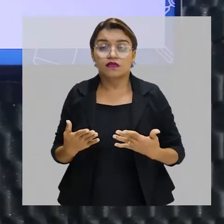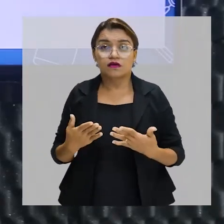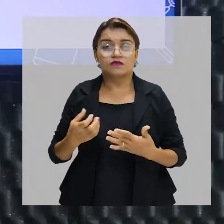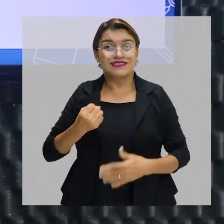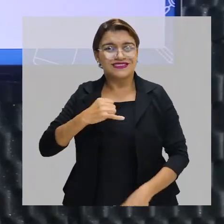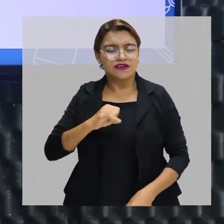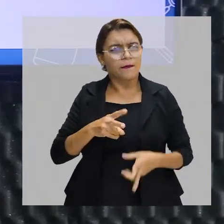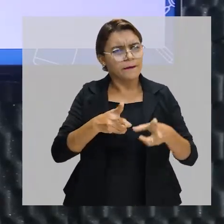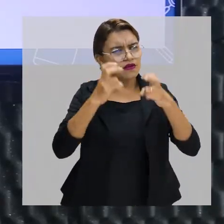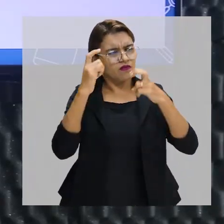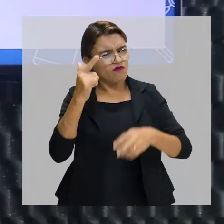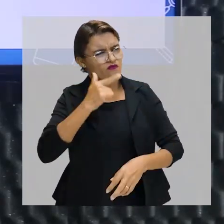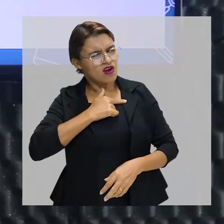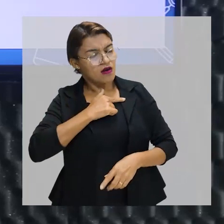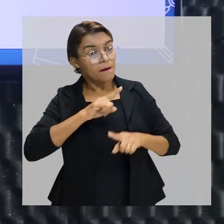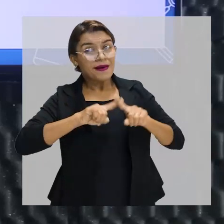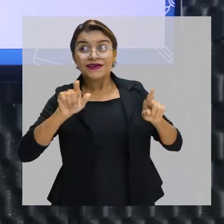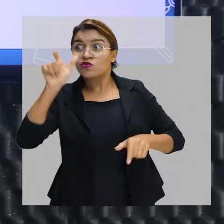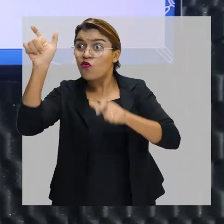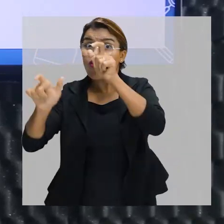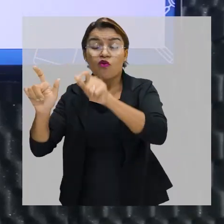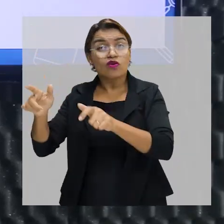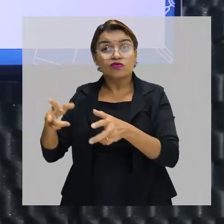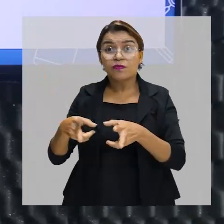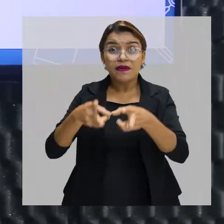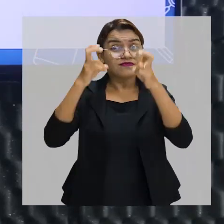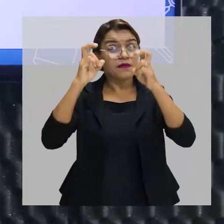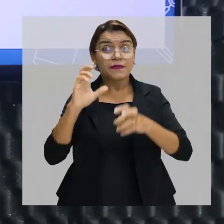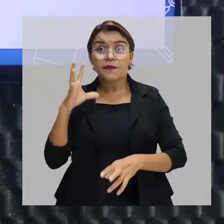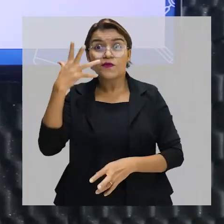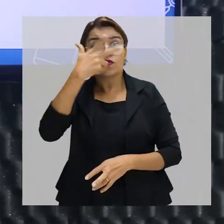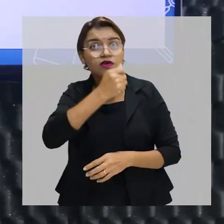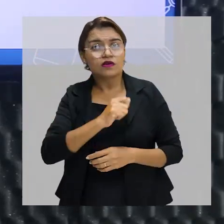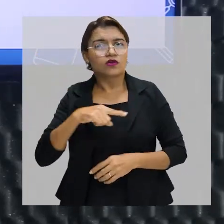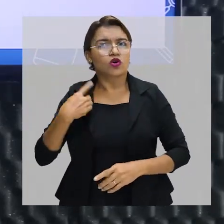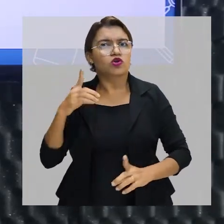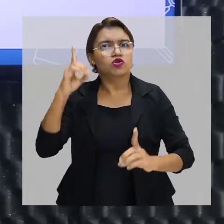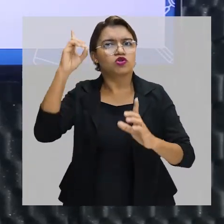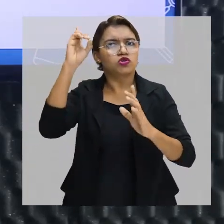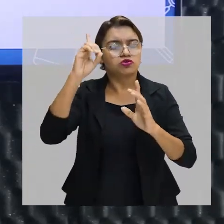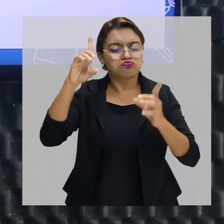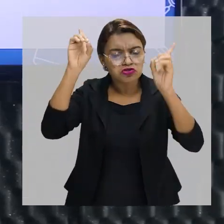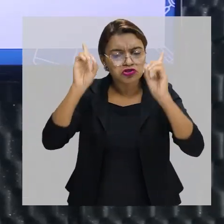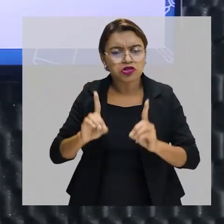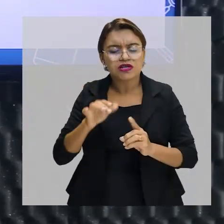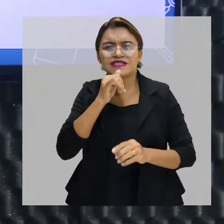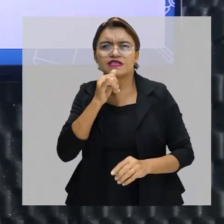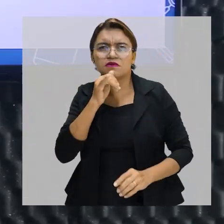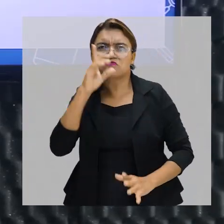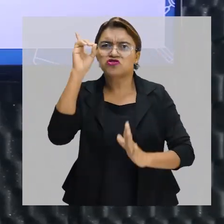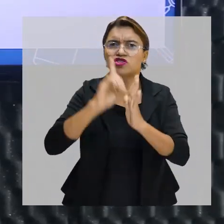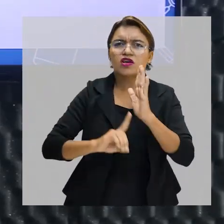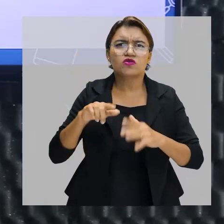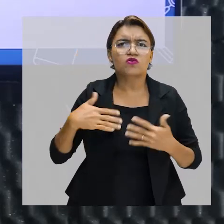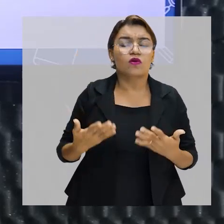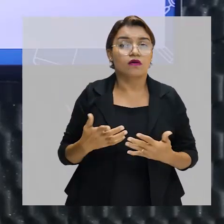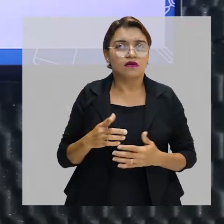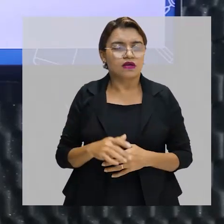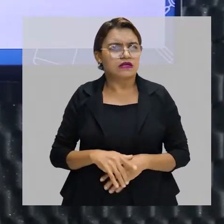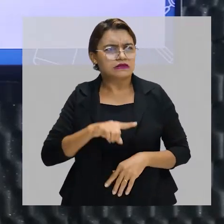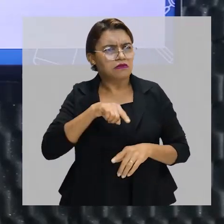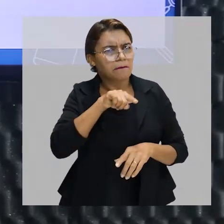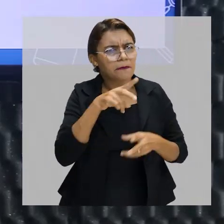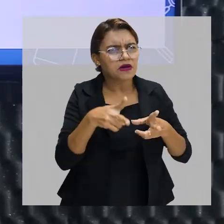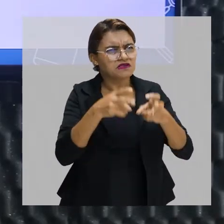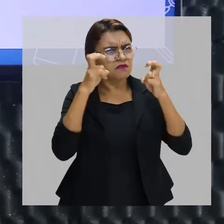feio para mim pode não ser feio para o outro. E qual é o direito que nós temos de chegar? Nossa, que horroroso! Temos que respeitar.